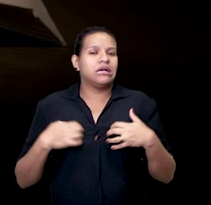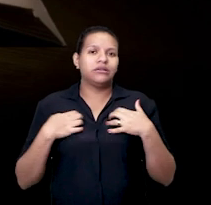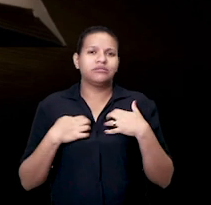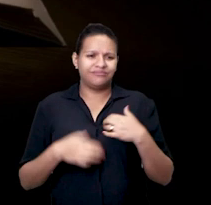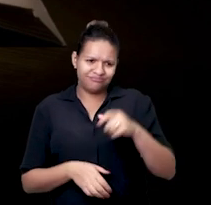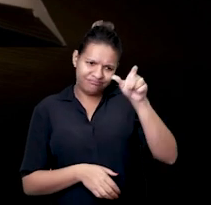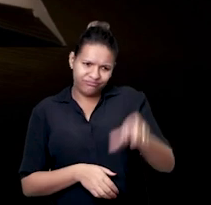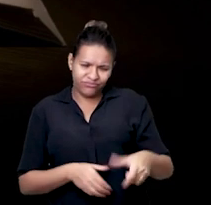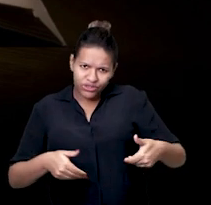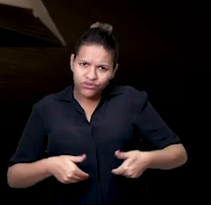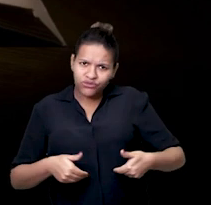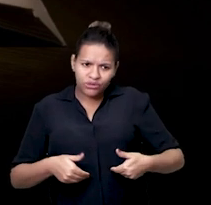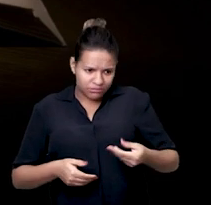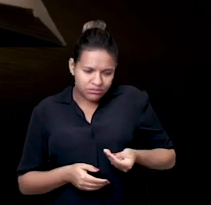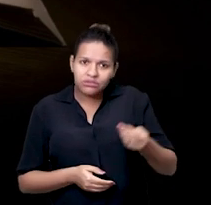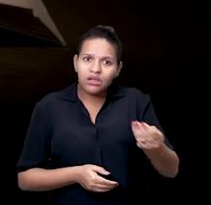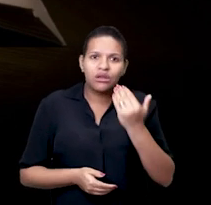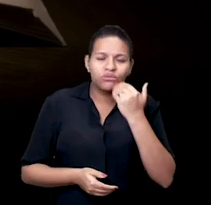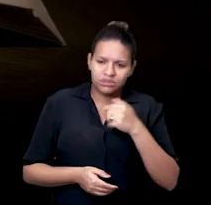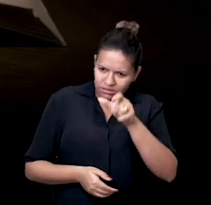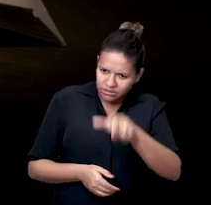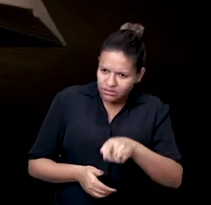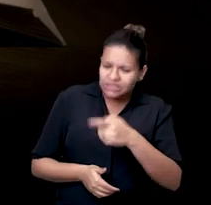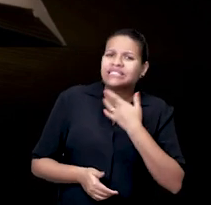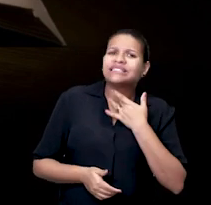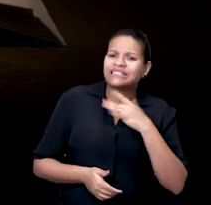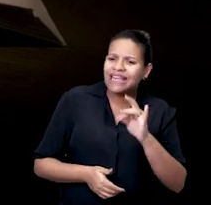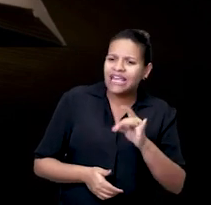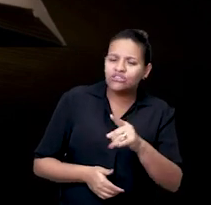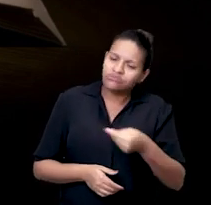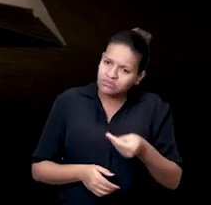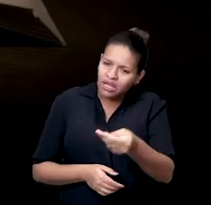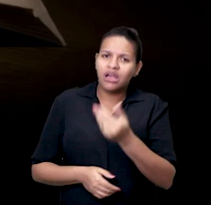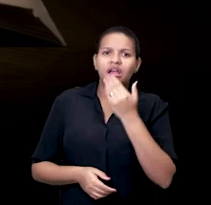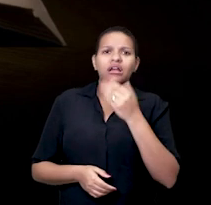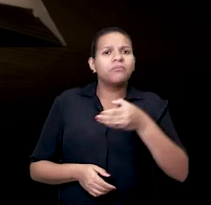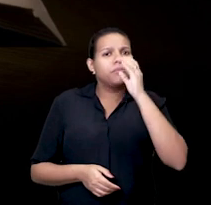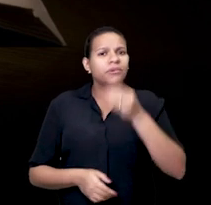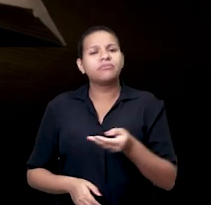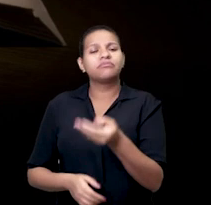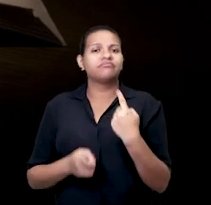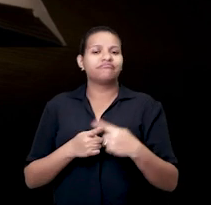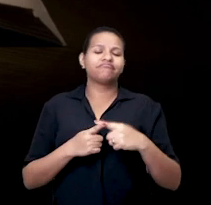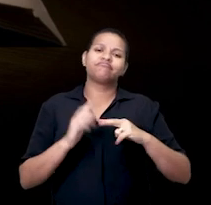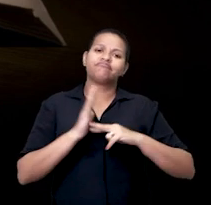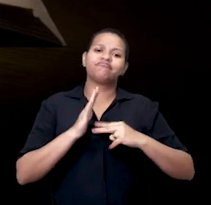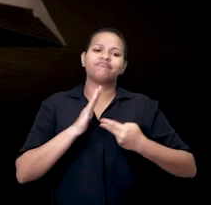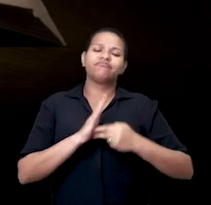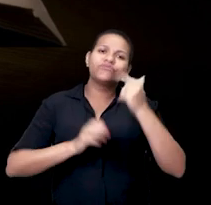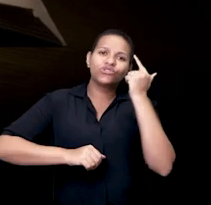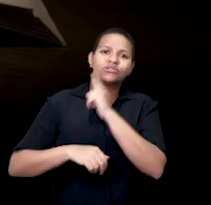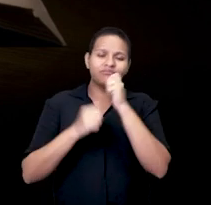Tem sede? Dá-lhe de beber. Assim amontoará as brasas ardentes sobre sua cabeça. E o